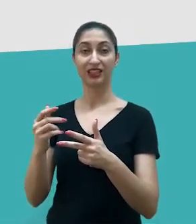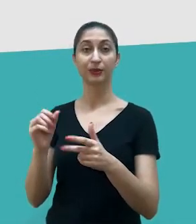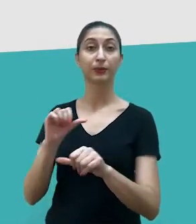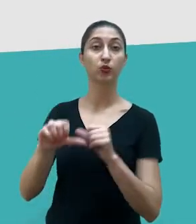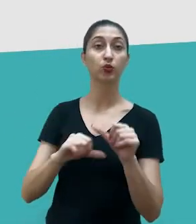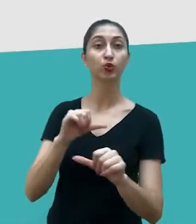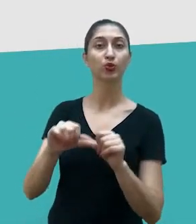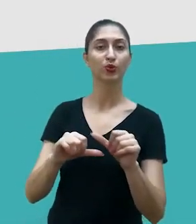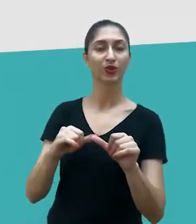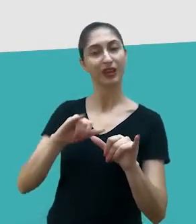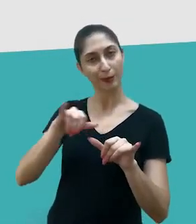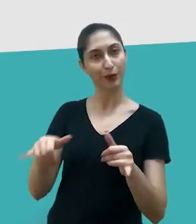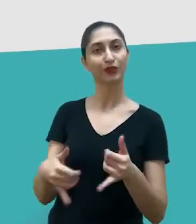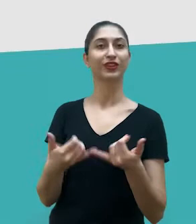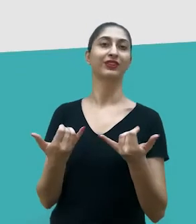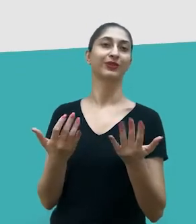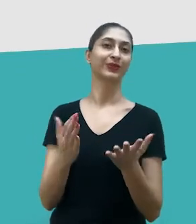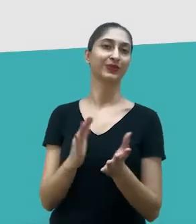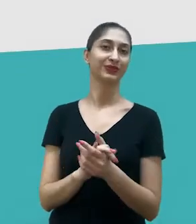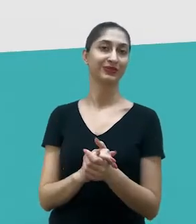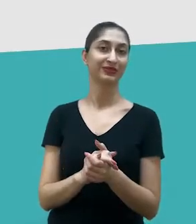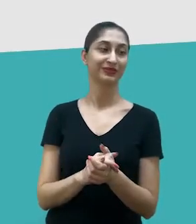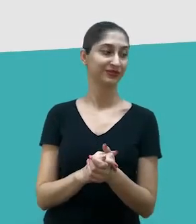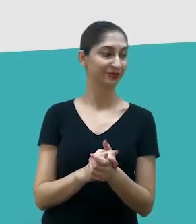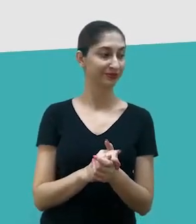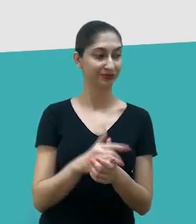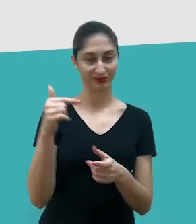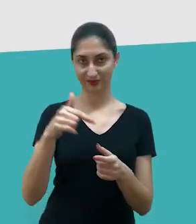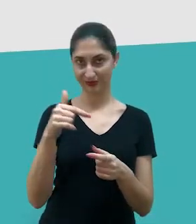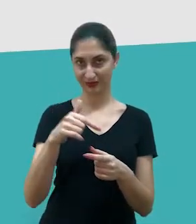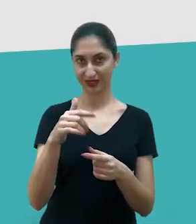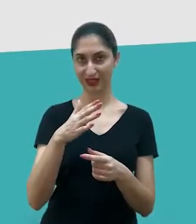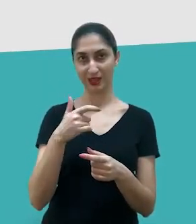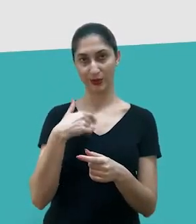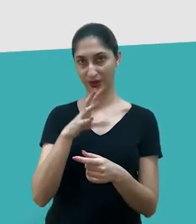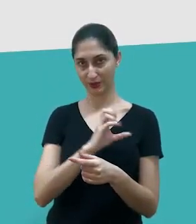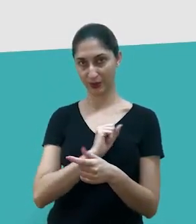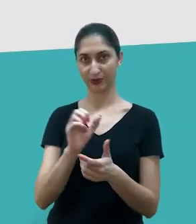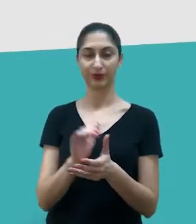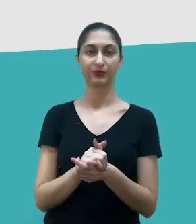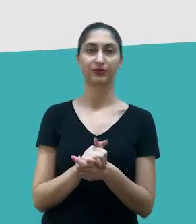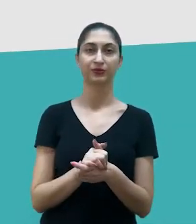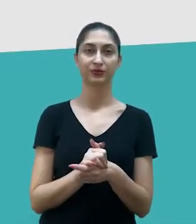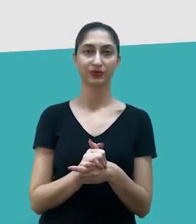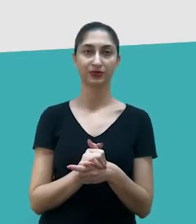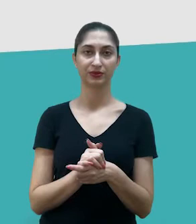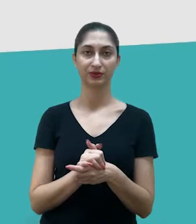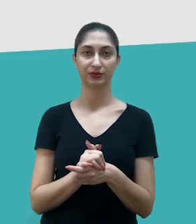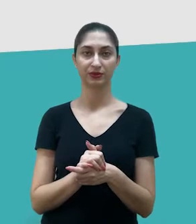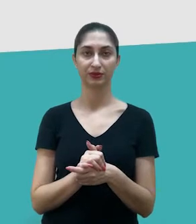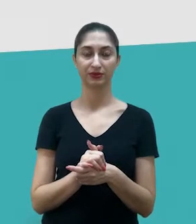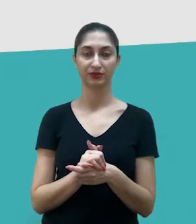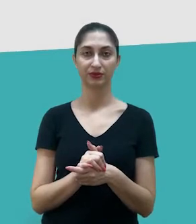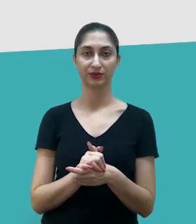reaproveitar, transformar algo em outro. E esse é um dos meus xodós. Eu gostaria de mostrar para vocês